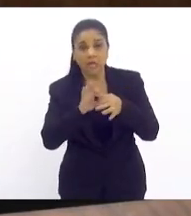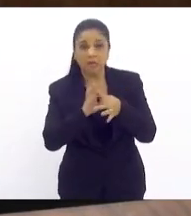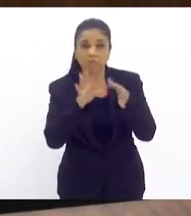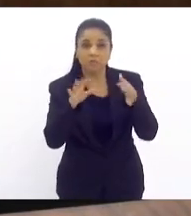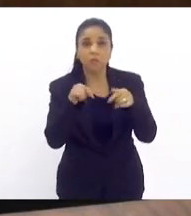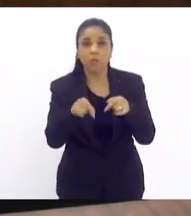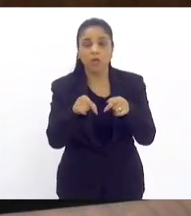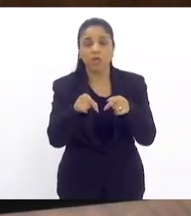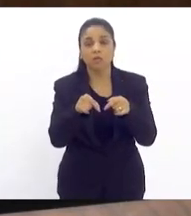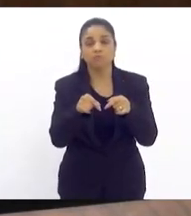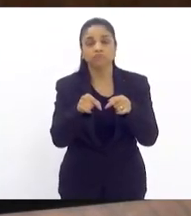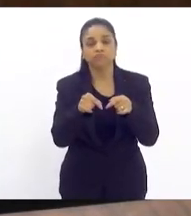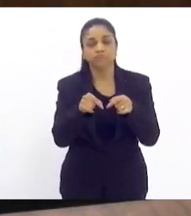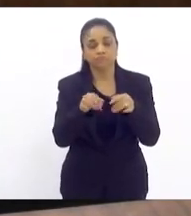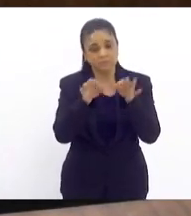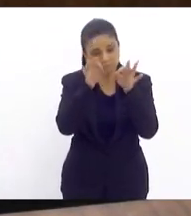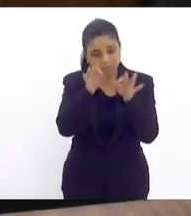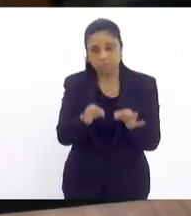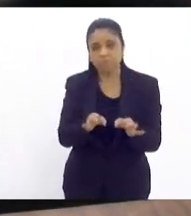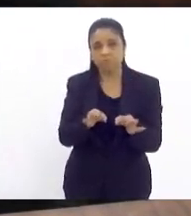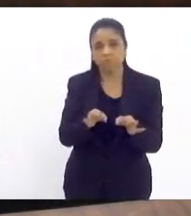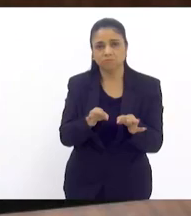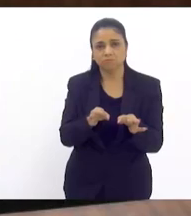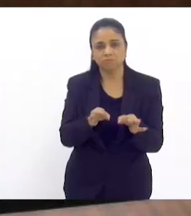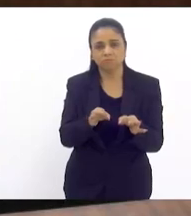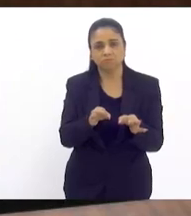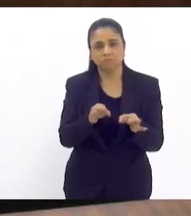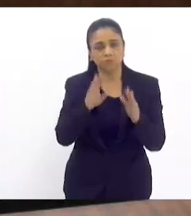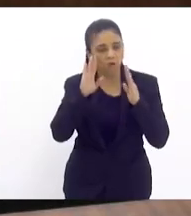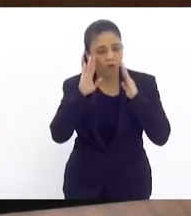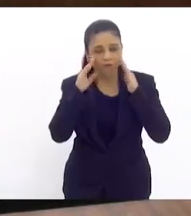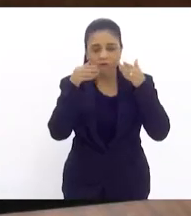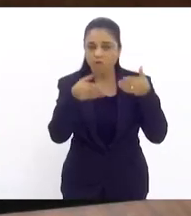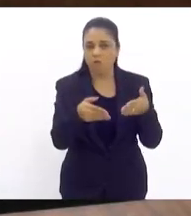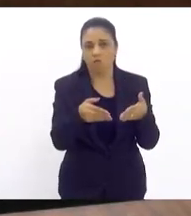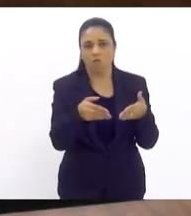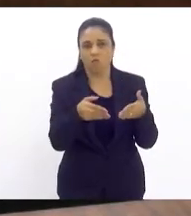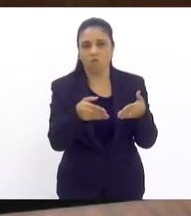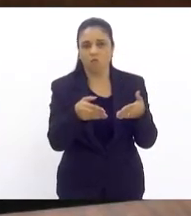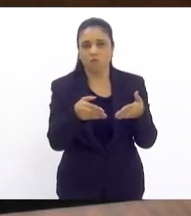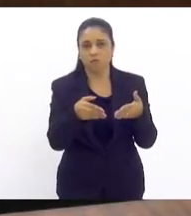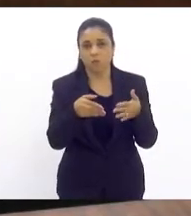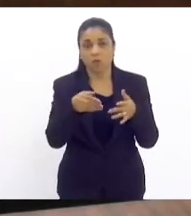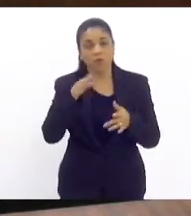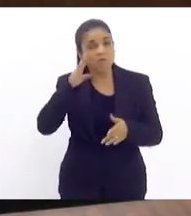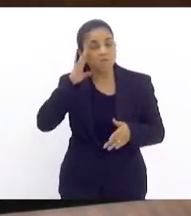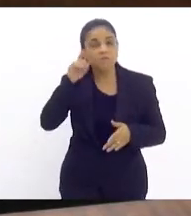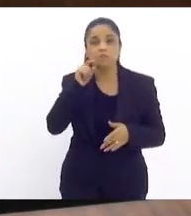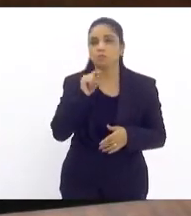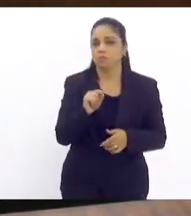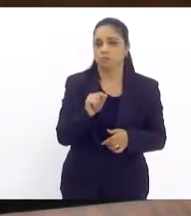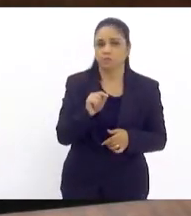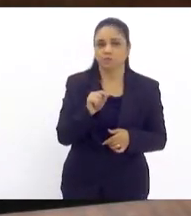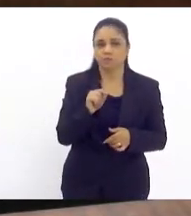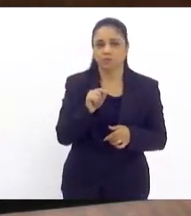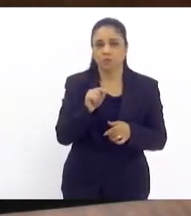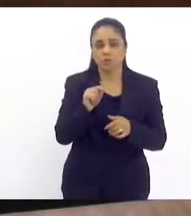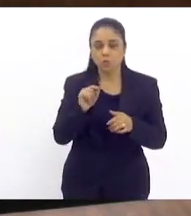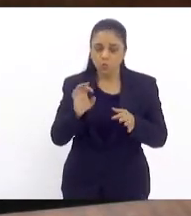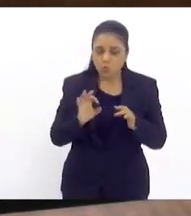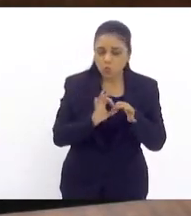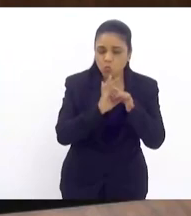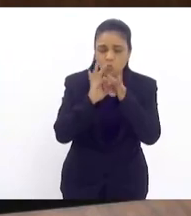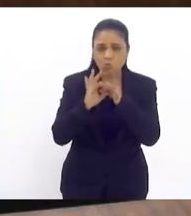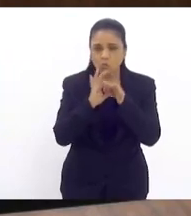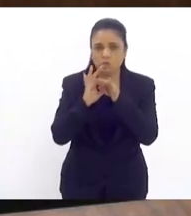um tratamento célere como tem que ser E aí é fundamental que a gente une esses esforços na